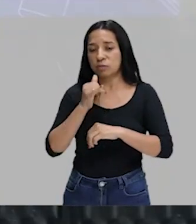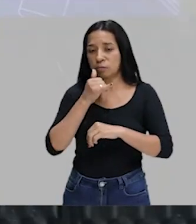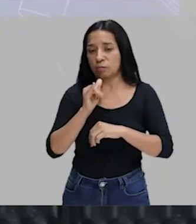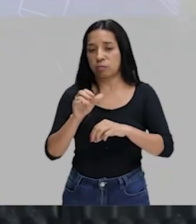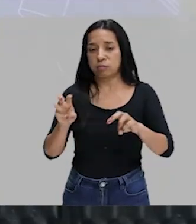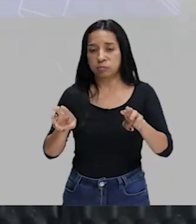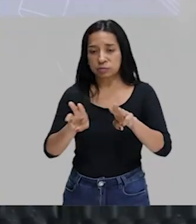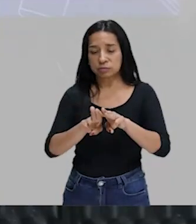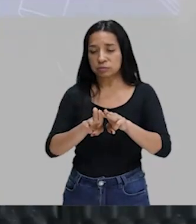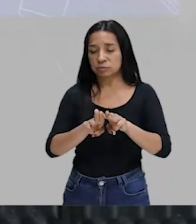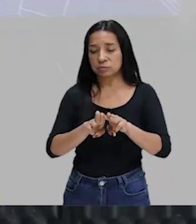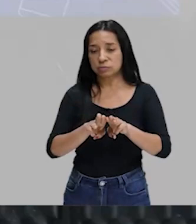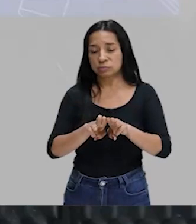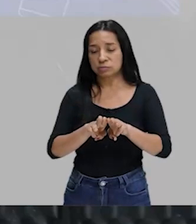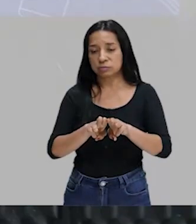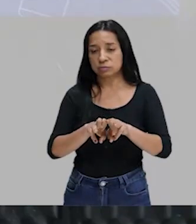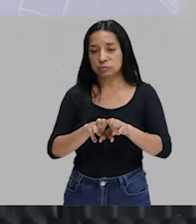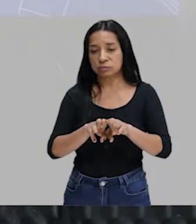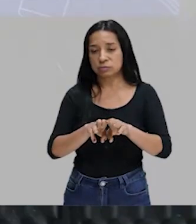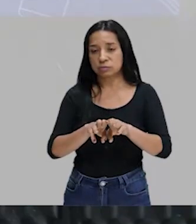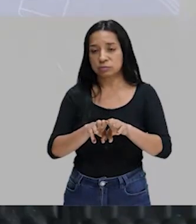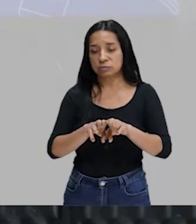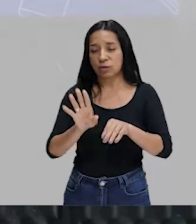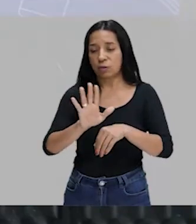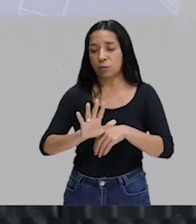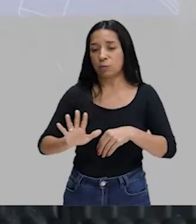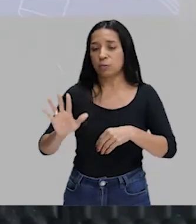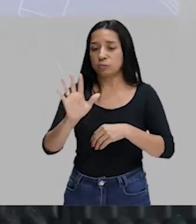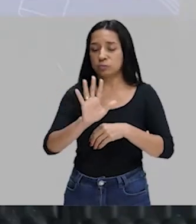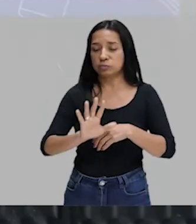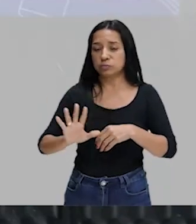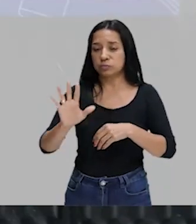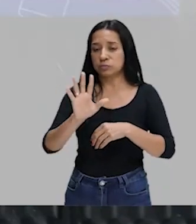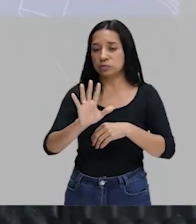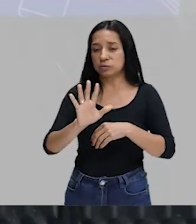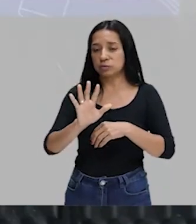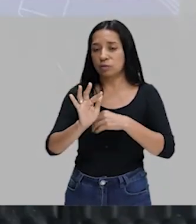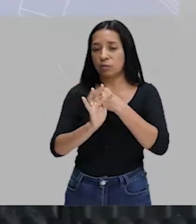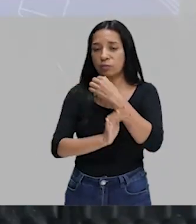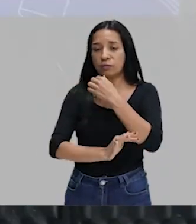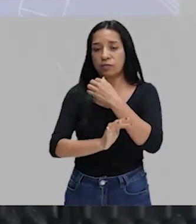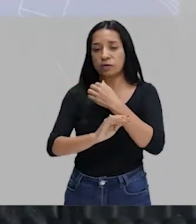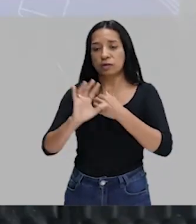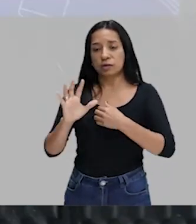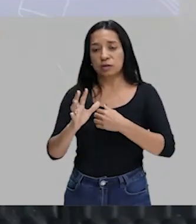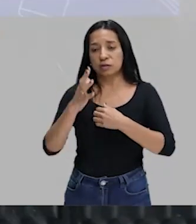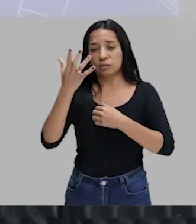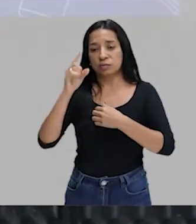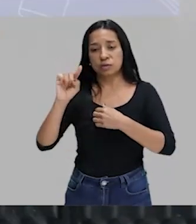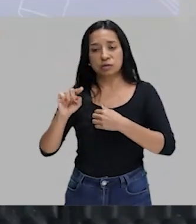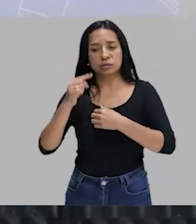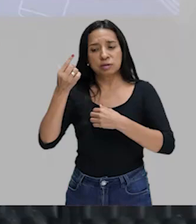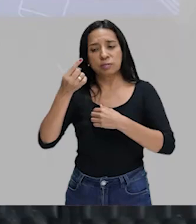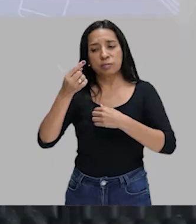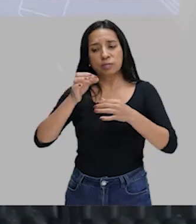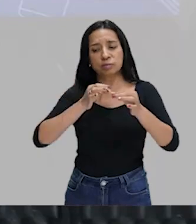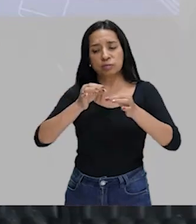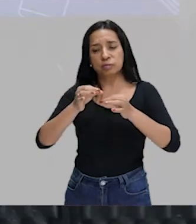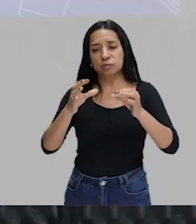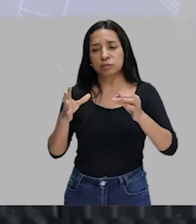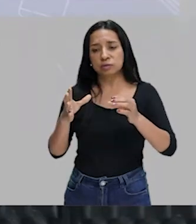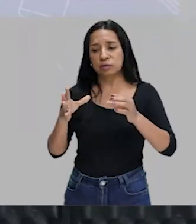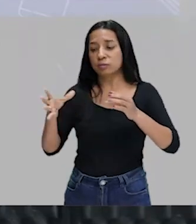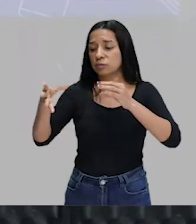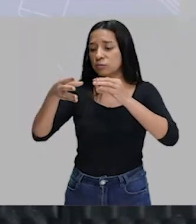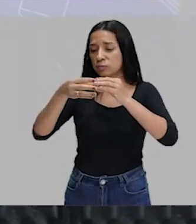eletromagnetismo é uma situação, né, física que acontece após a formação dessa estrela,